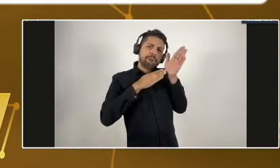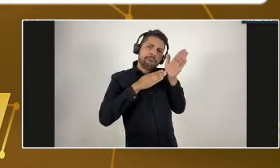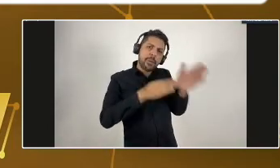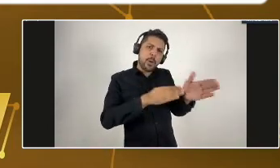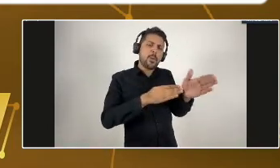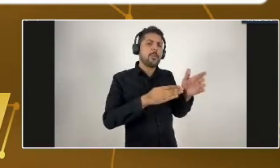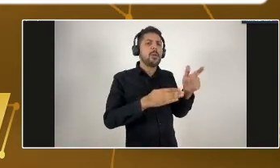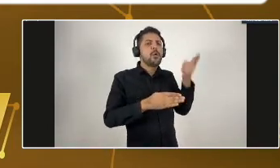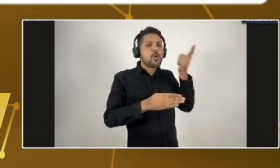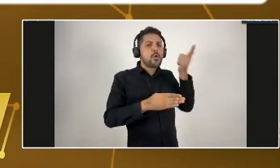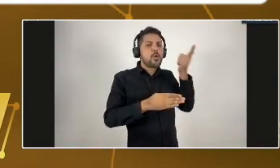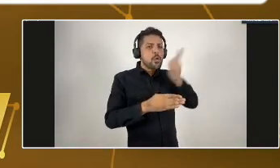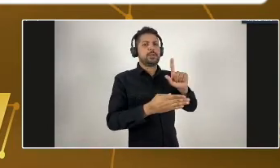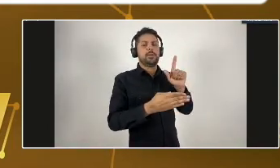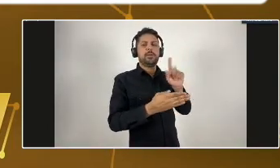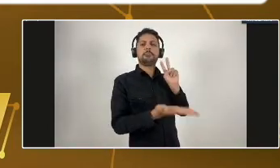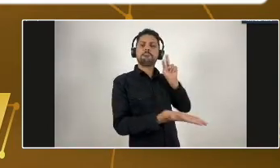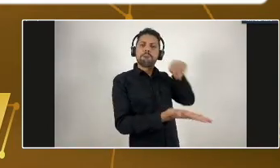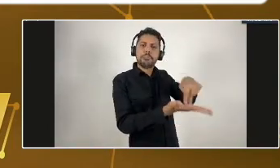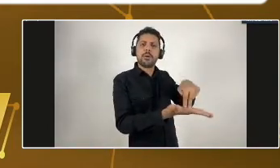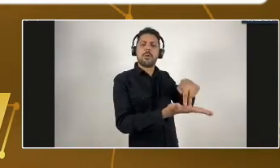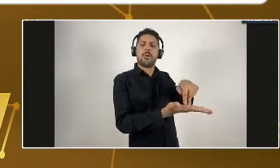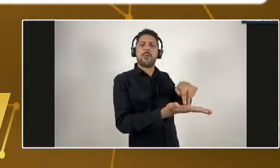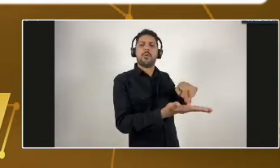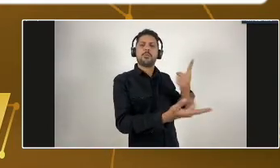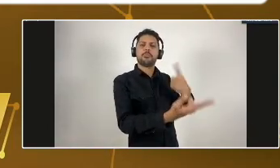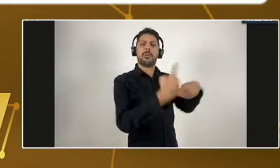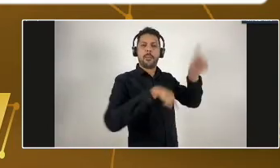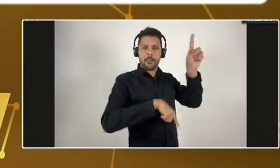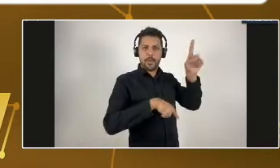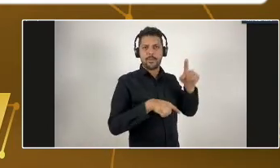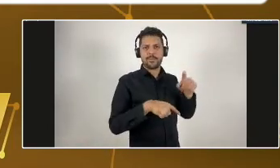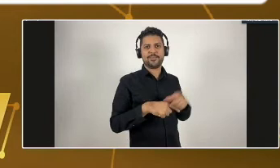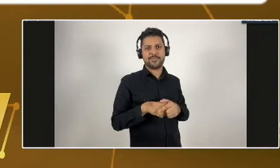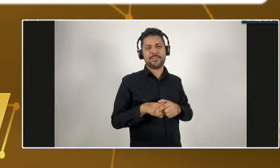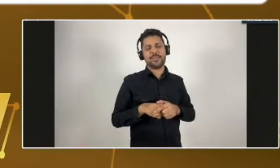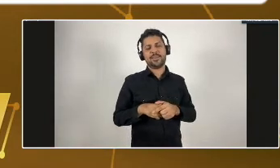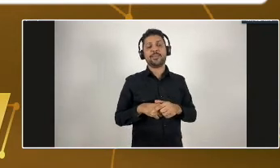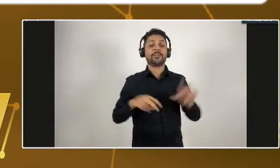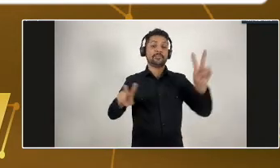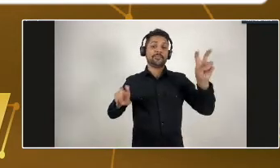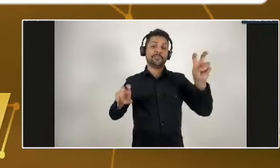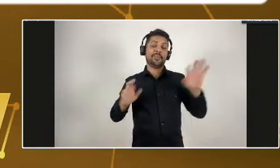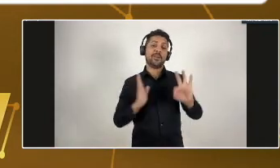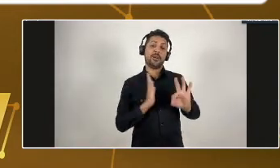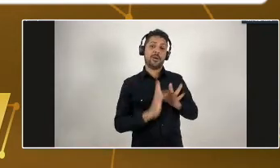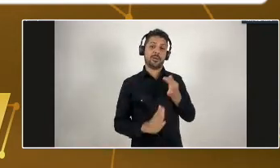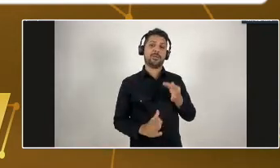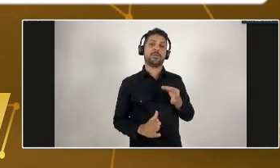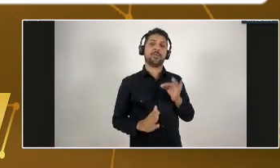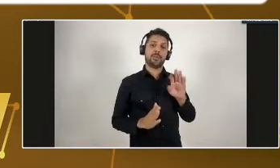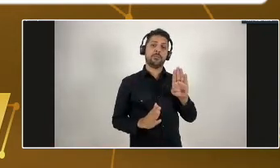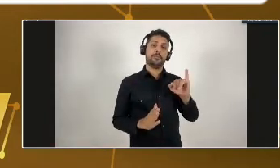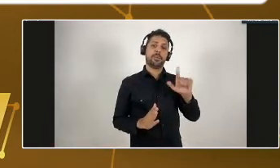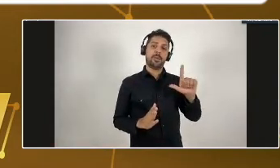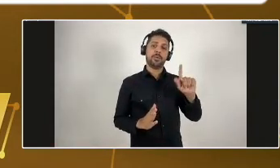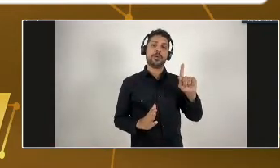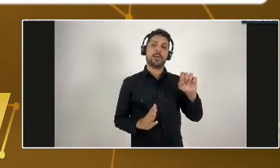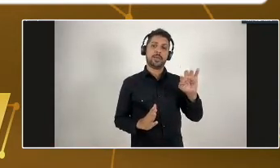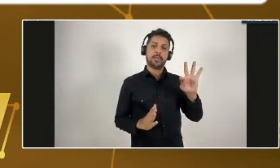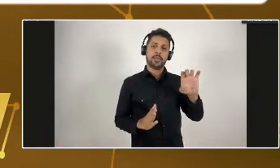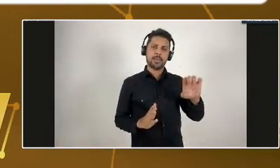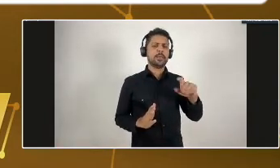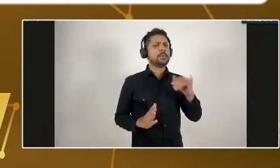ser pioneira, ela tem um corpo técnico muito qualificado e o uso dos sistemas de informação geográfica vem